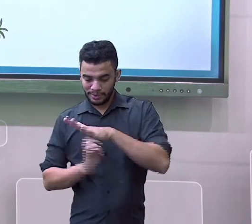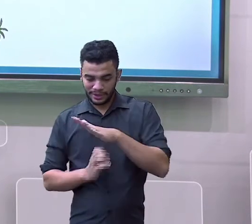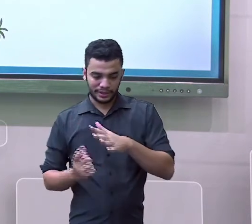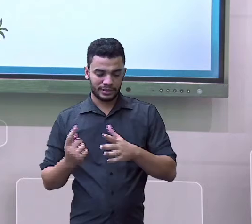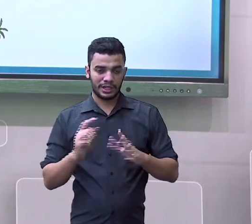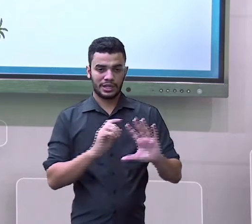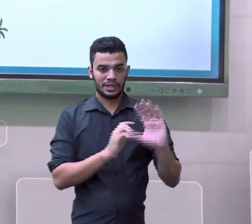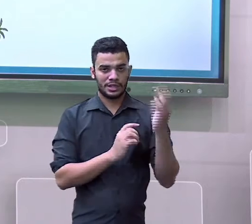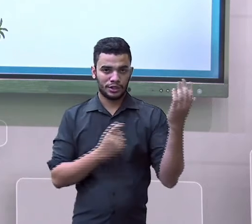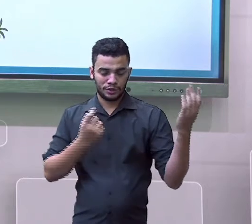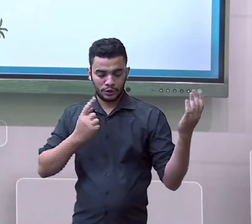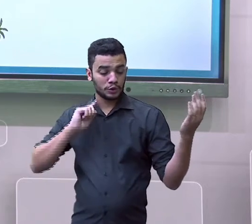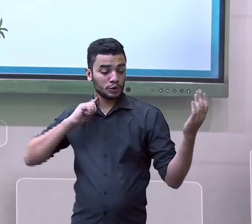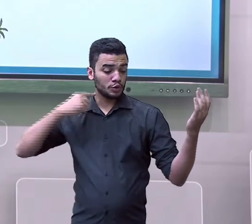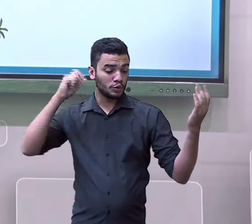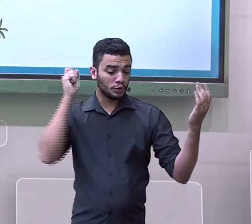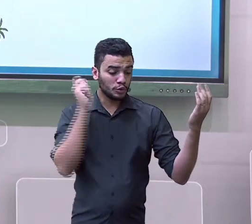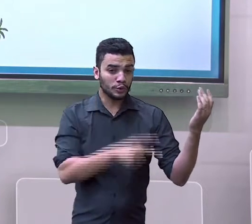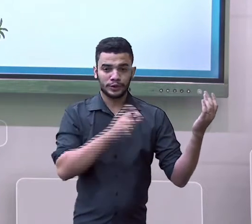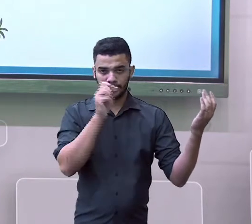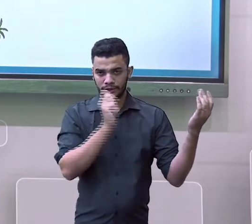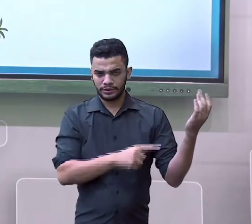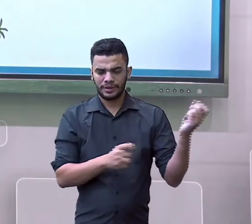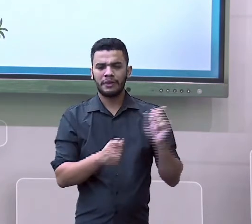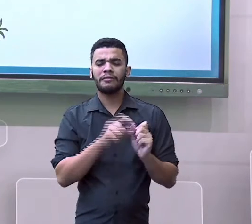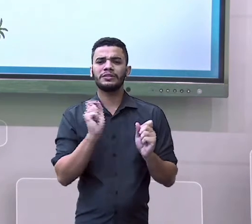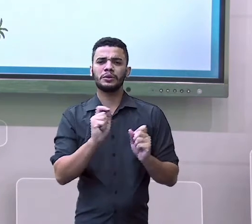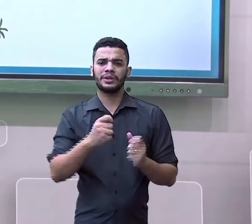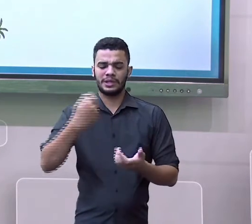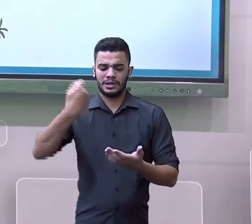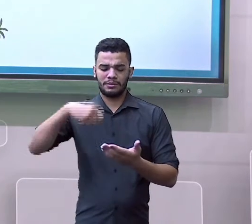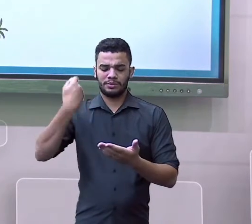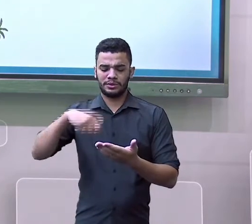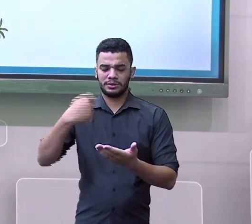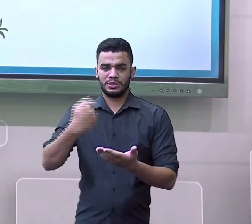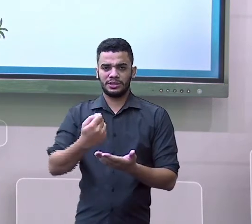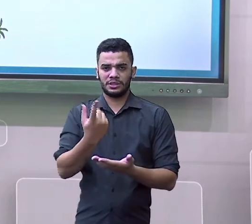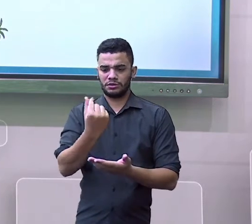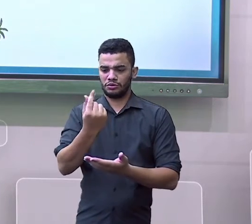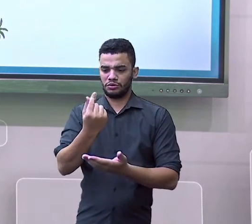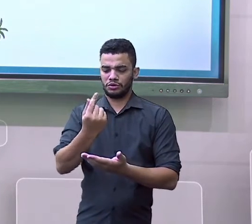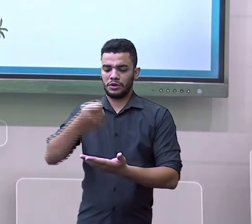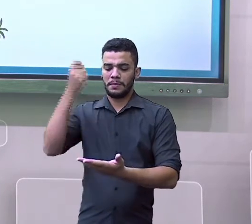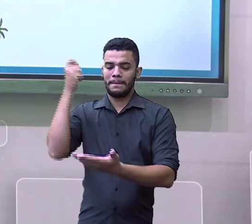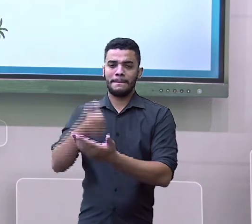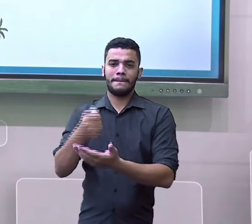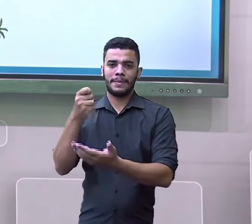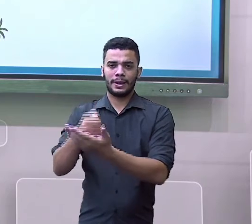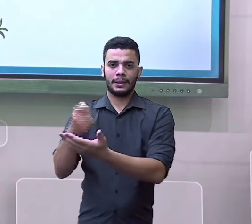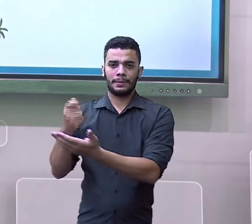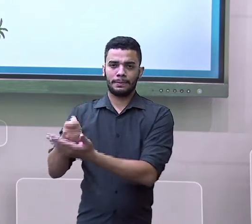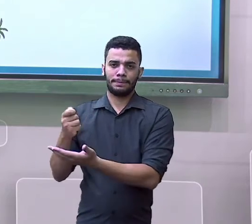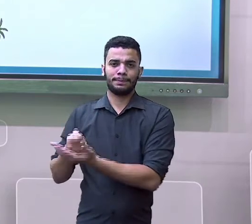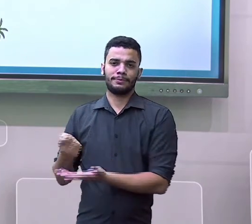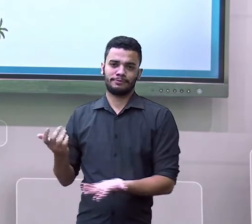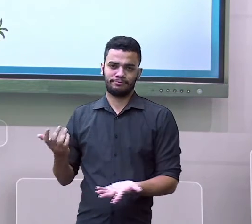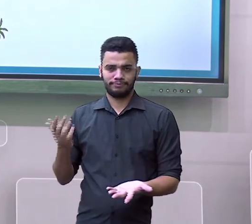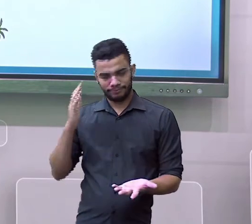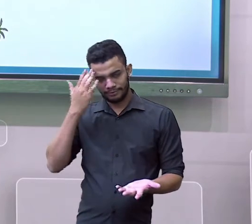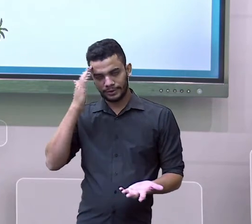a extinção de espécies. Outra possibilidade que vamos pensar dentre as